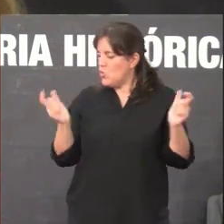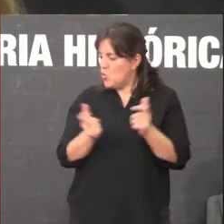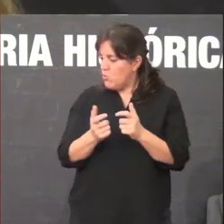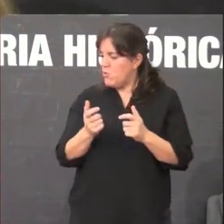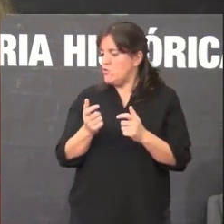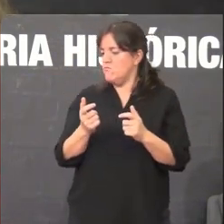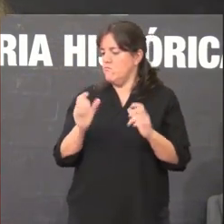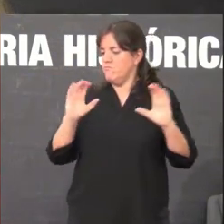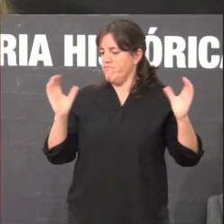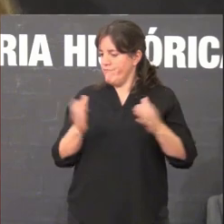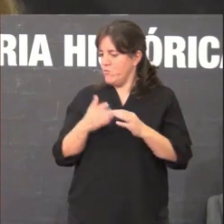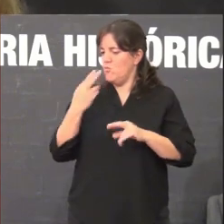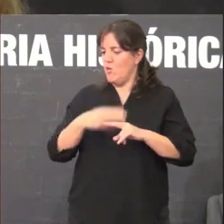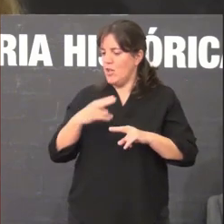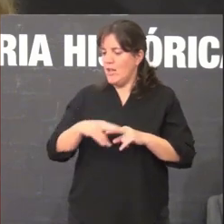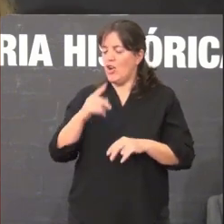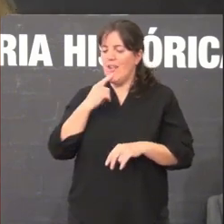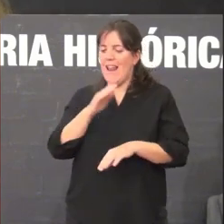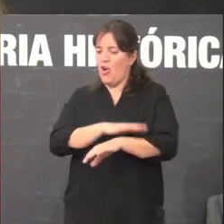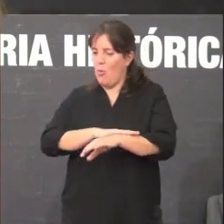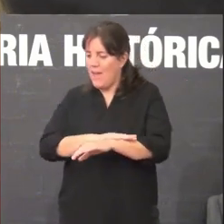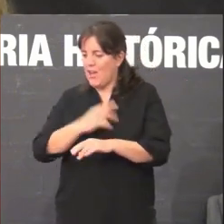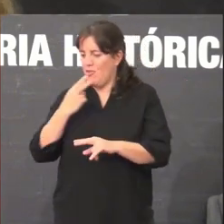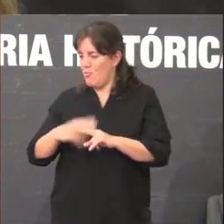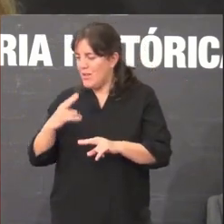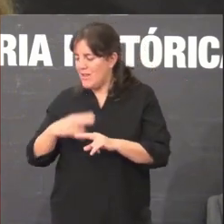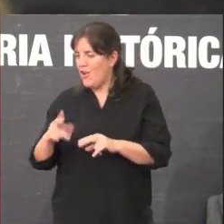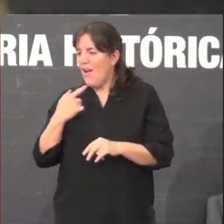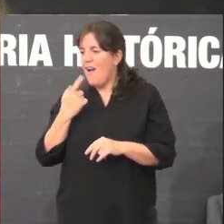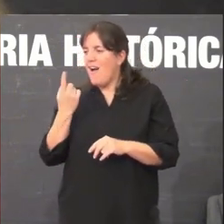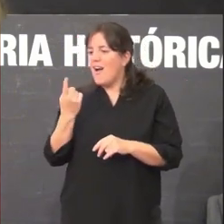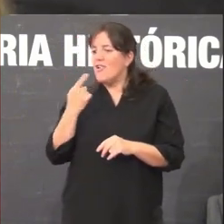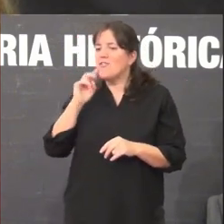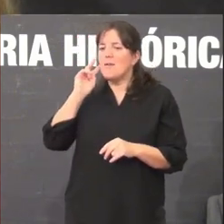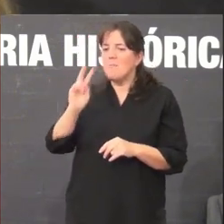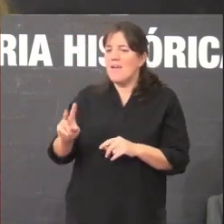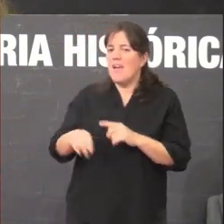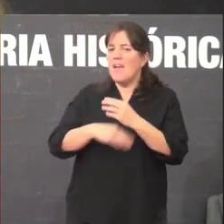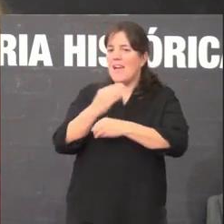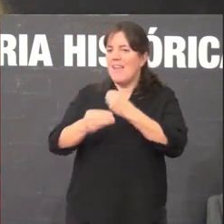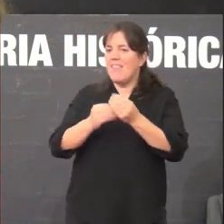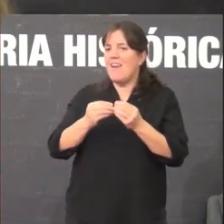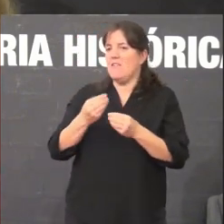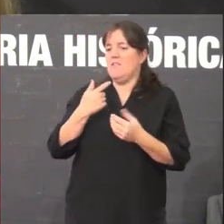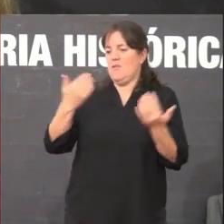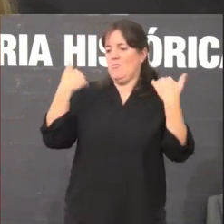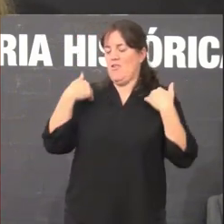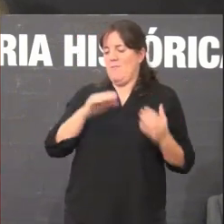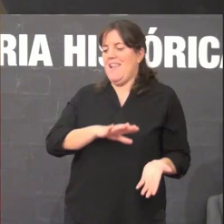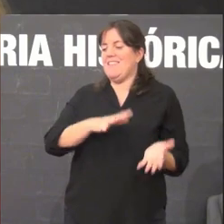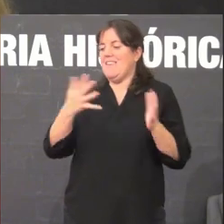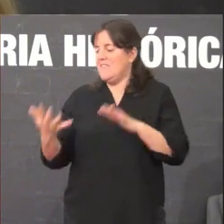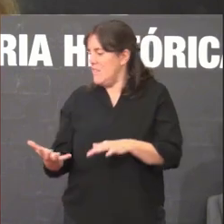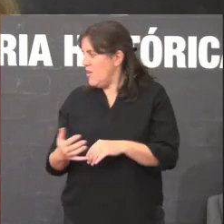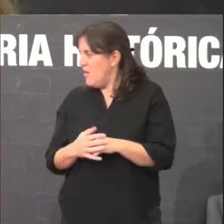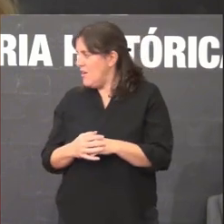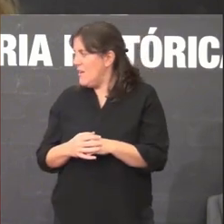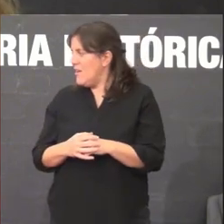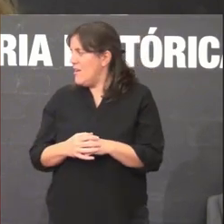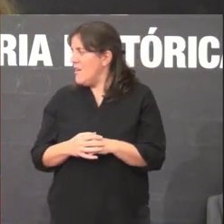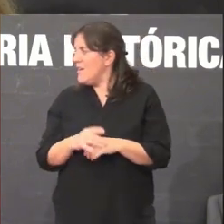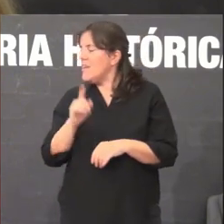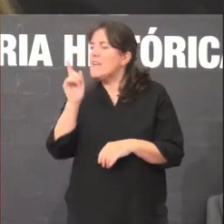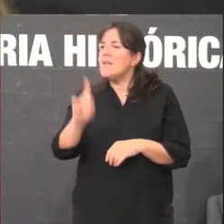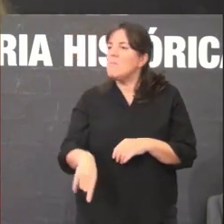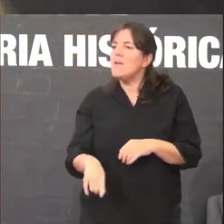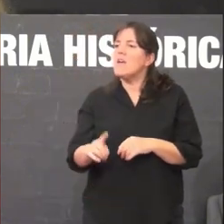políticos, aos políticos, àqueles que se considerava que tinham feito a transição e que, de alguma forma,